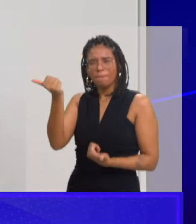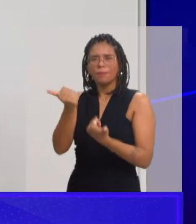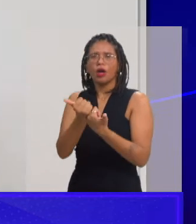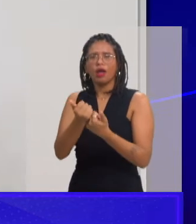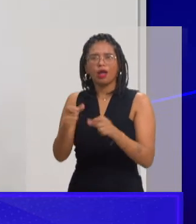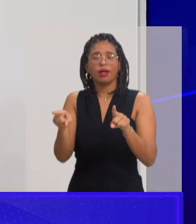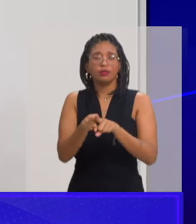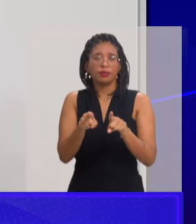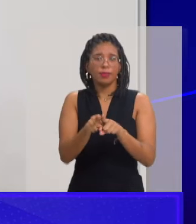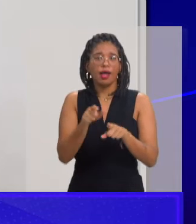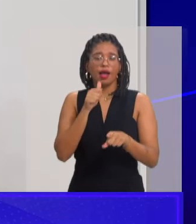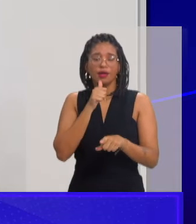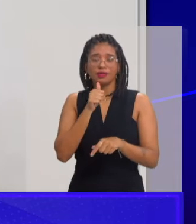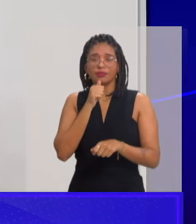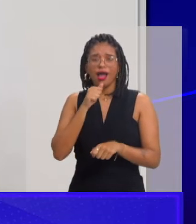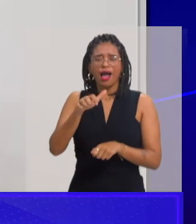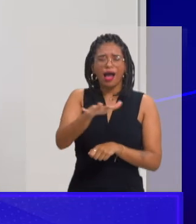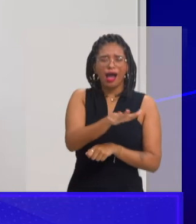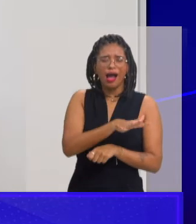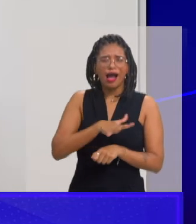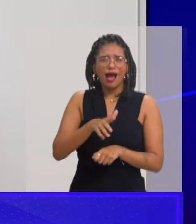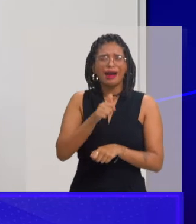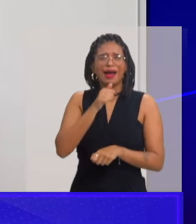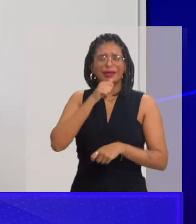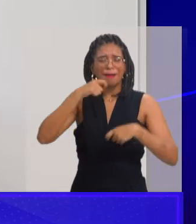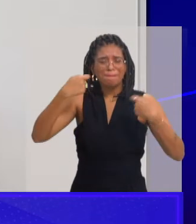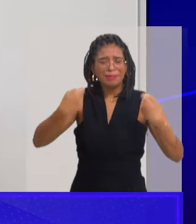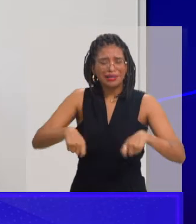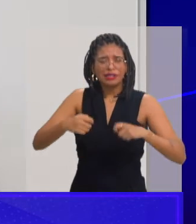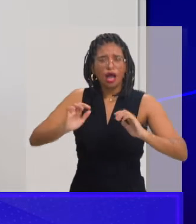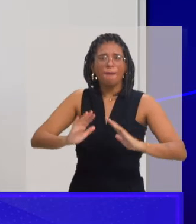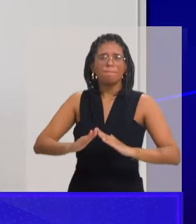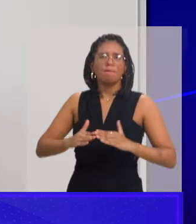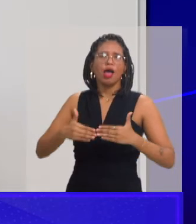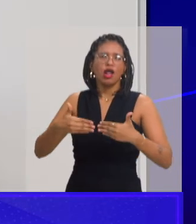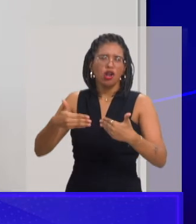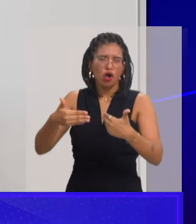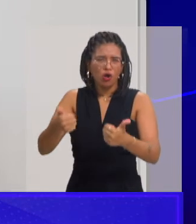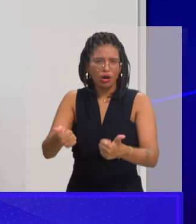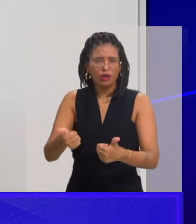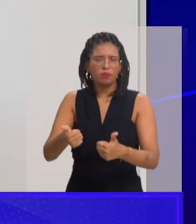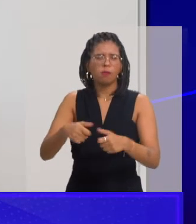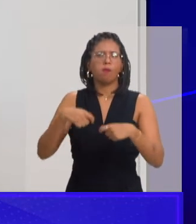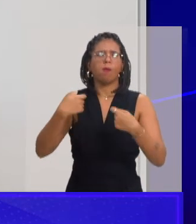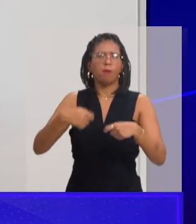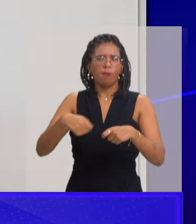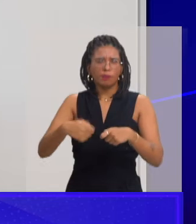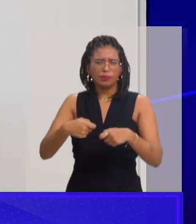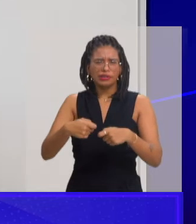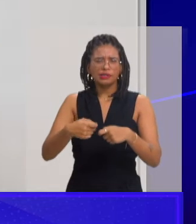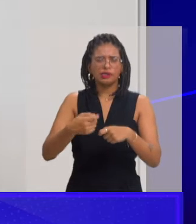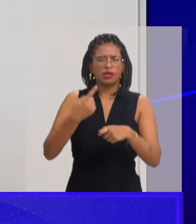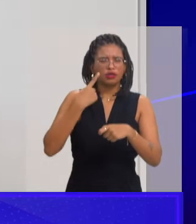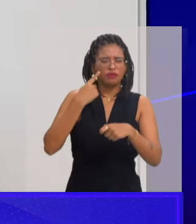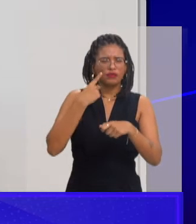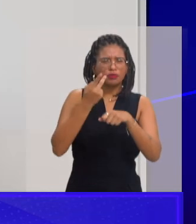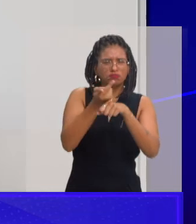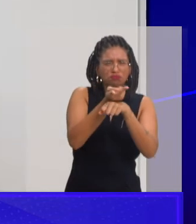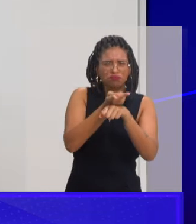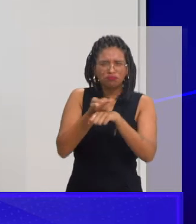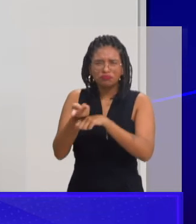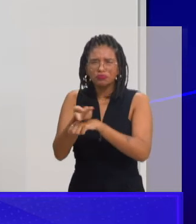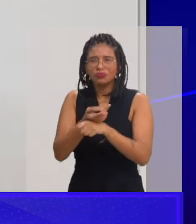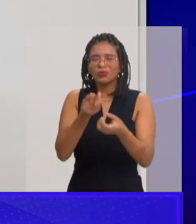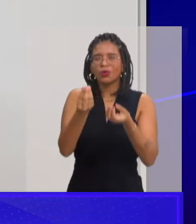inclusive artes inclusivas, sensoriais, extrasensoriais, artes de acolhimento, mas